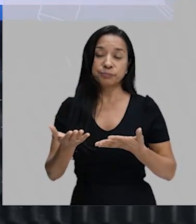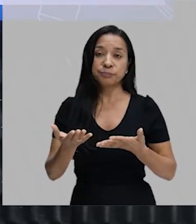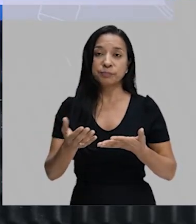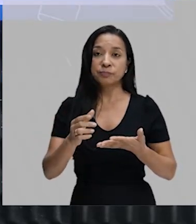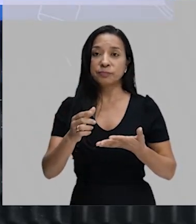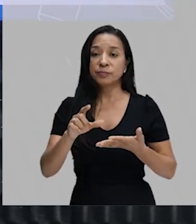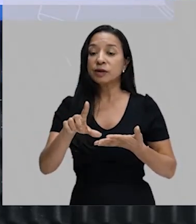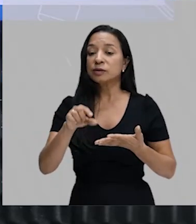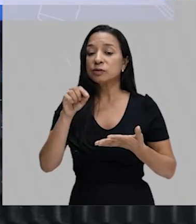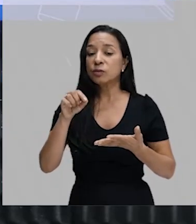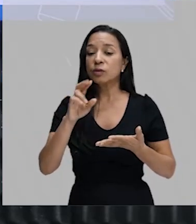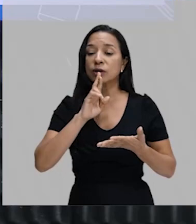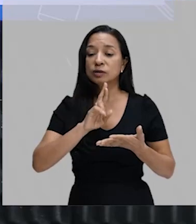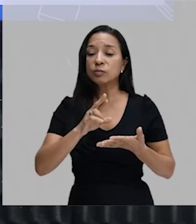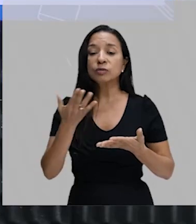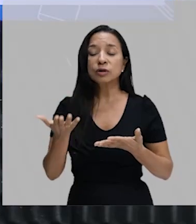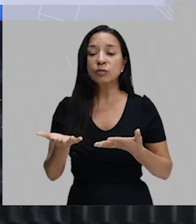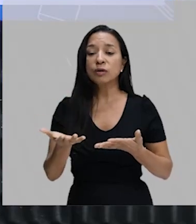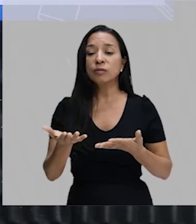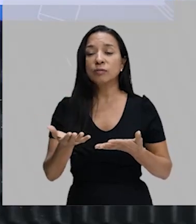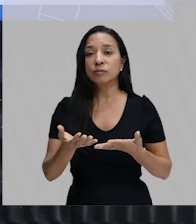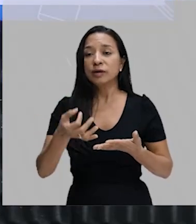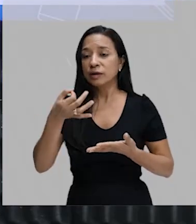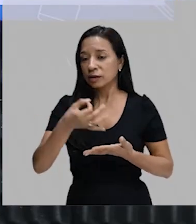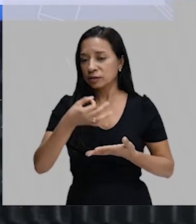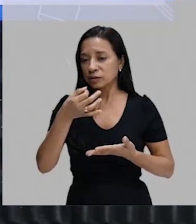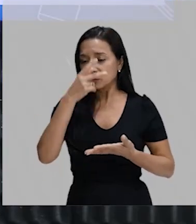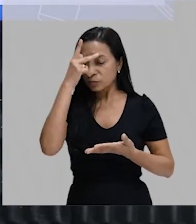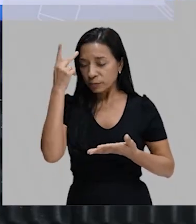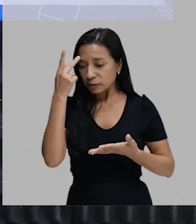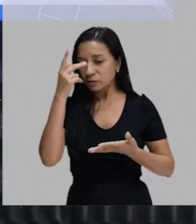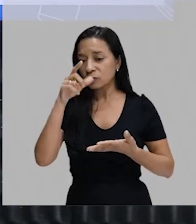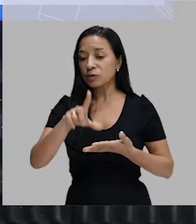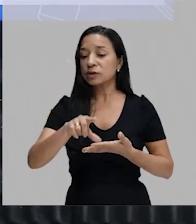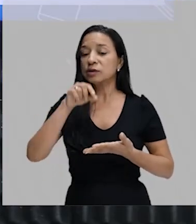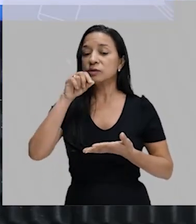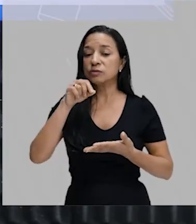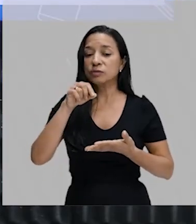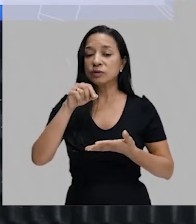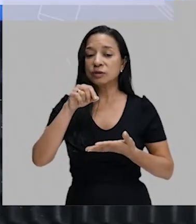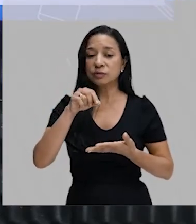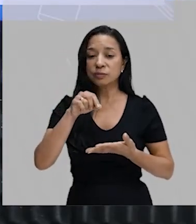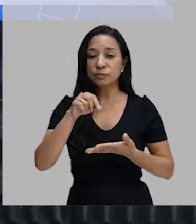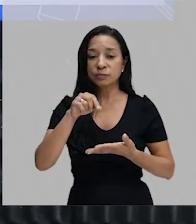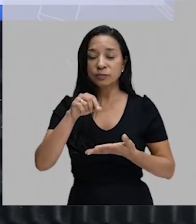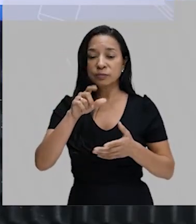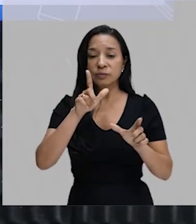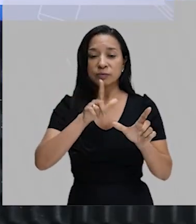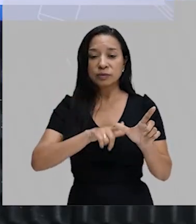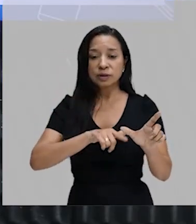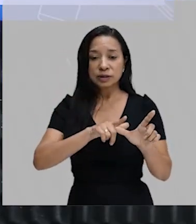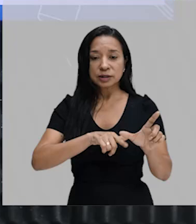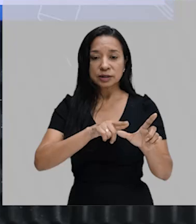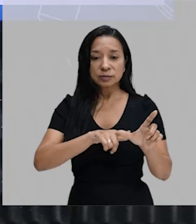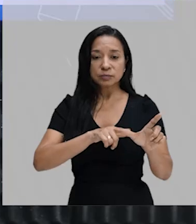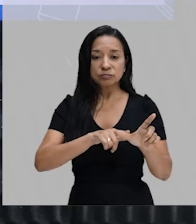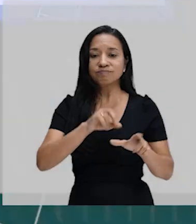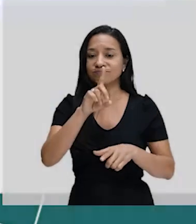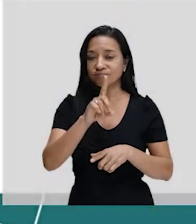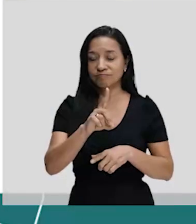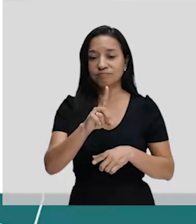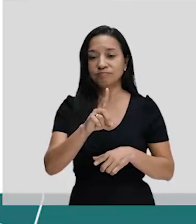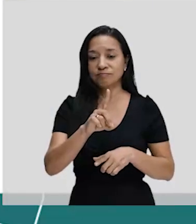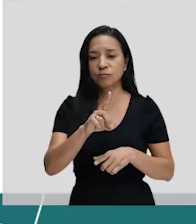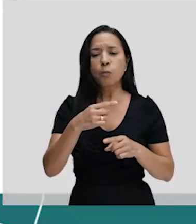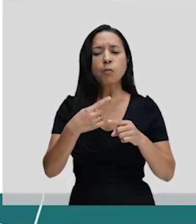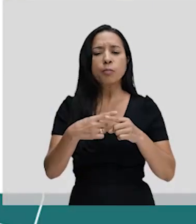presente de indicativo? Acertou quem marcou presente dele subjuntivo. Vamos ver por quê?